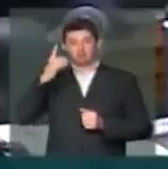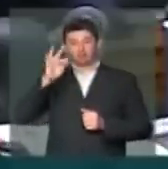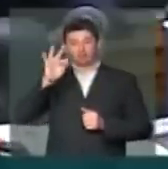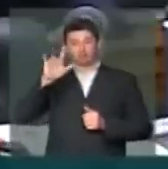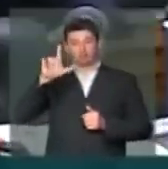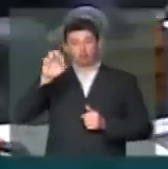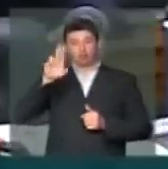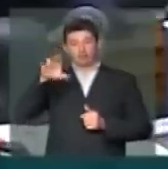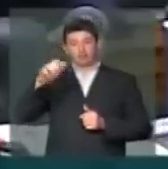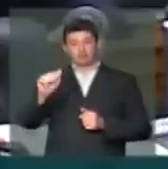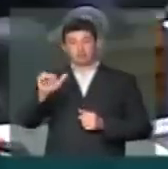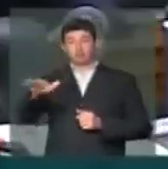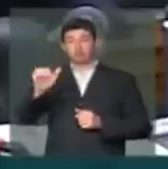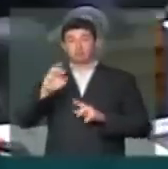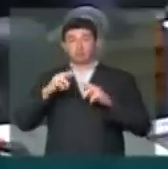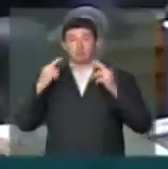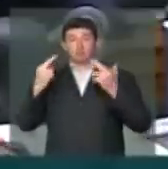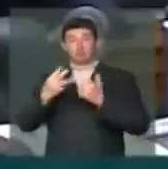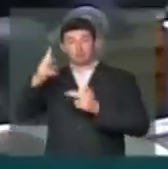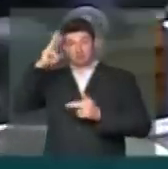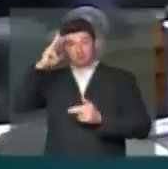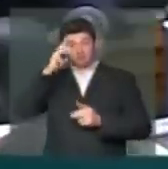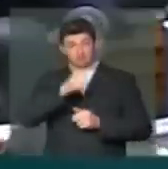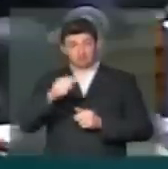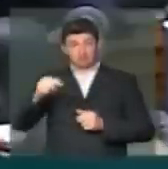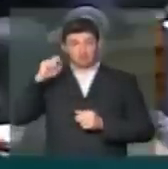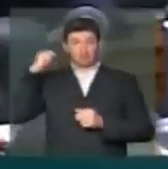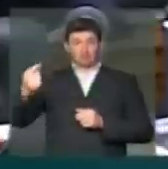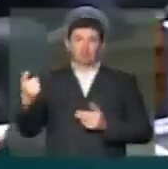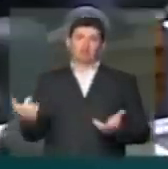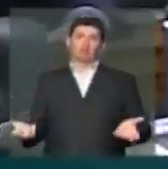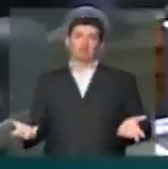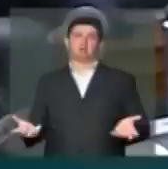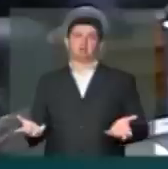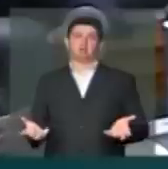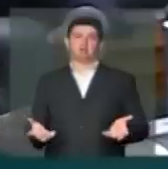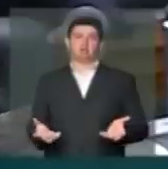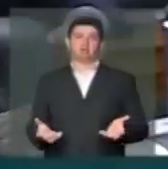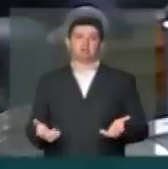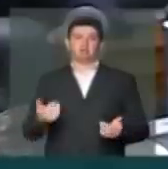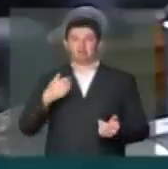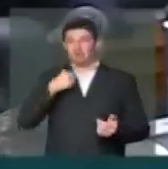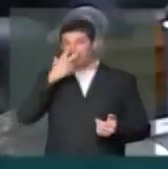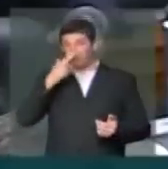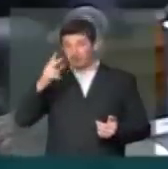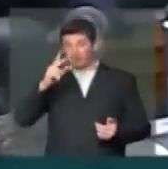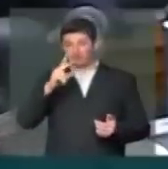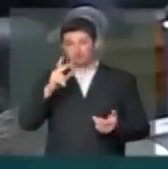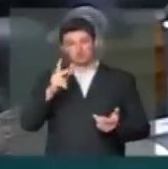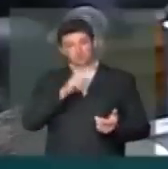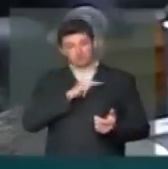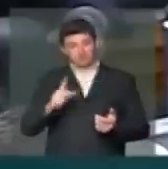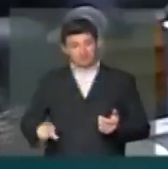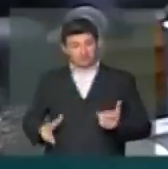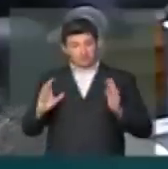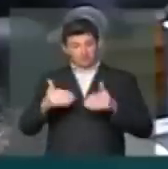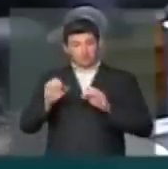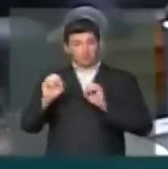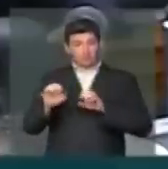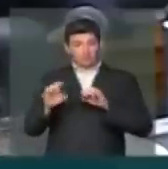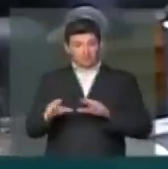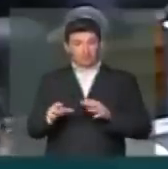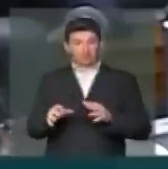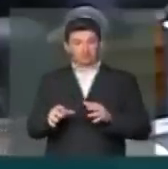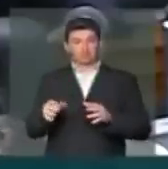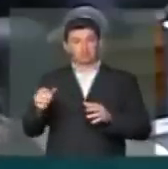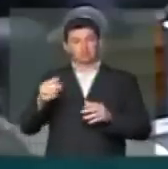Florencio, convocou a reunião para terça-feira da semana que vem. Eu hoje sou presidente da comissão de educação, presidente,